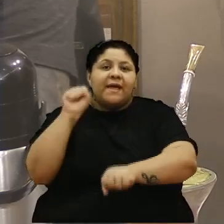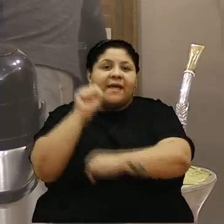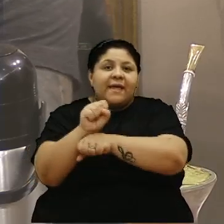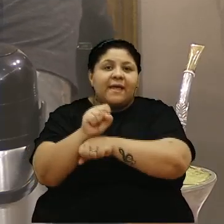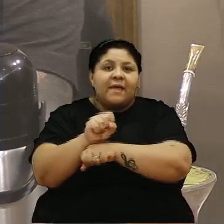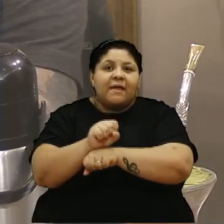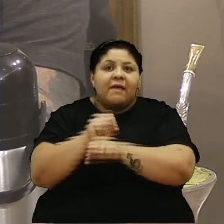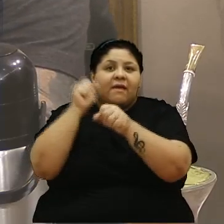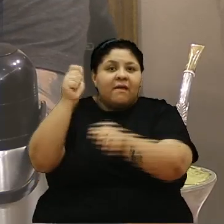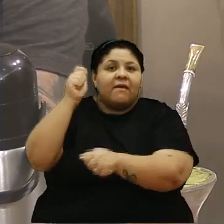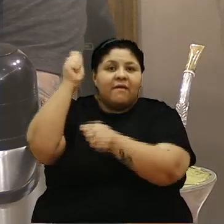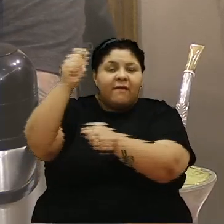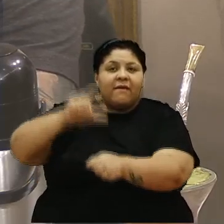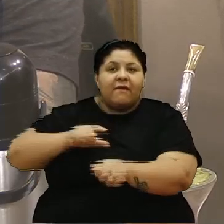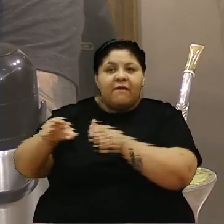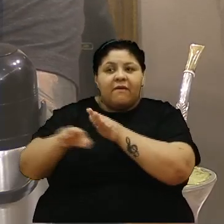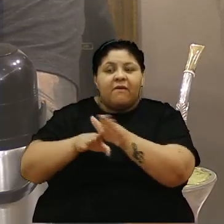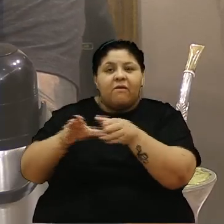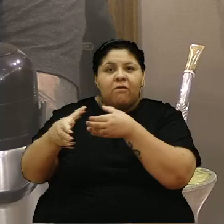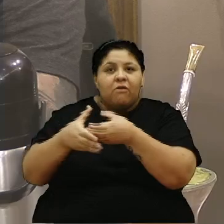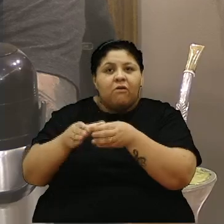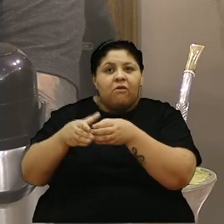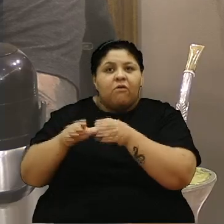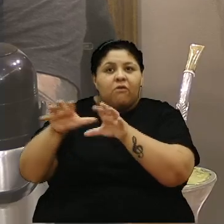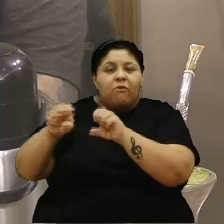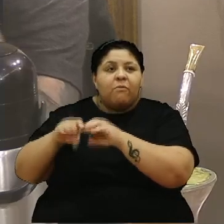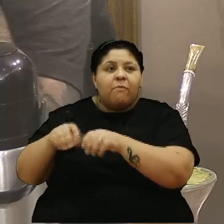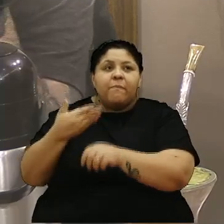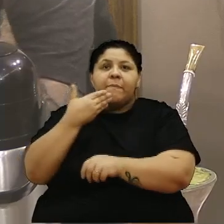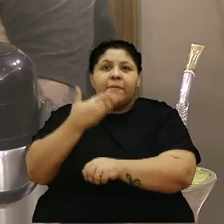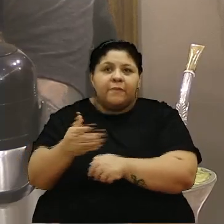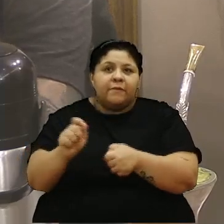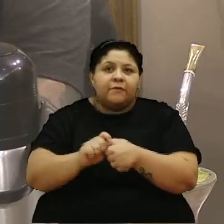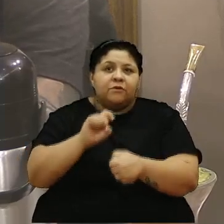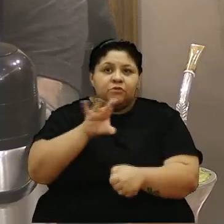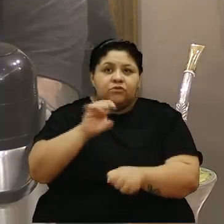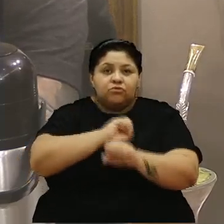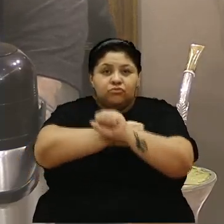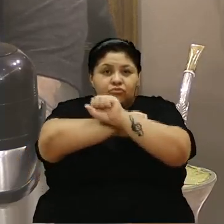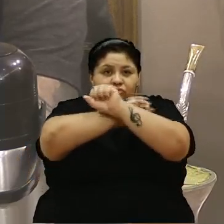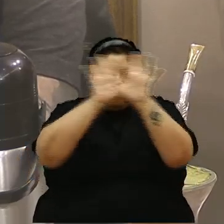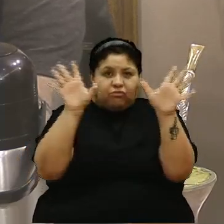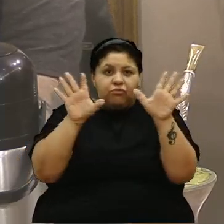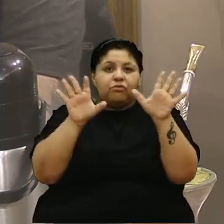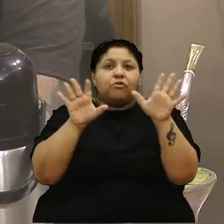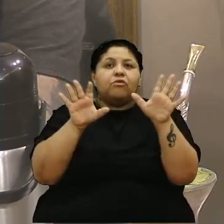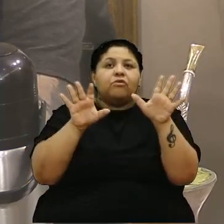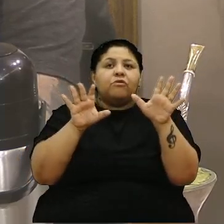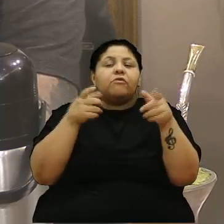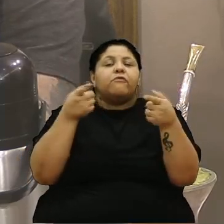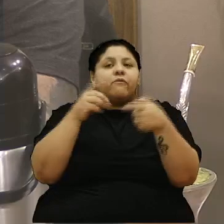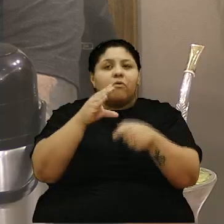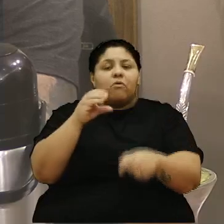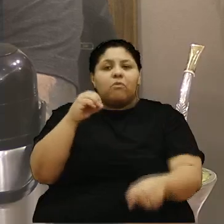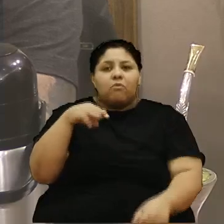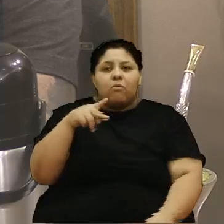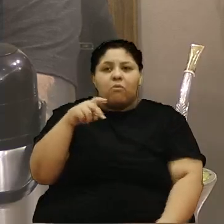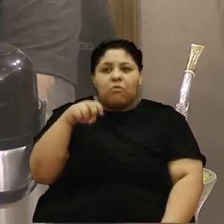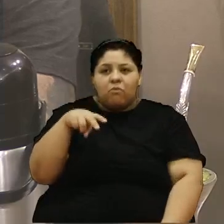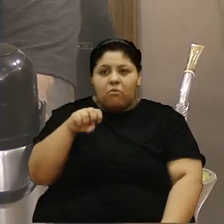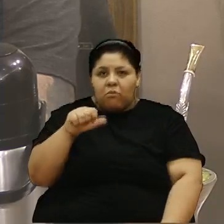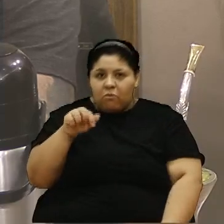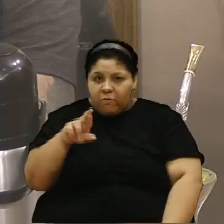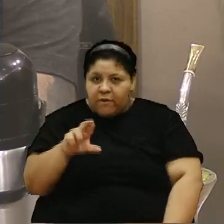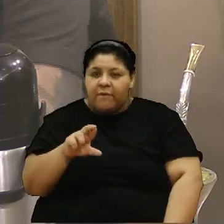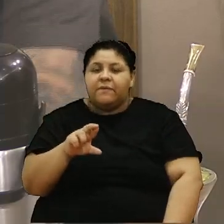Inclusive, o Conselho Municipal de Educação pediu para que fosse feito isso. Então, só para vocês esclarecerem, vão sim compensar as horas. Então, é tudo amparado, eu lhe